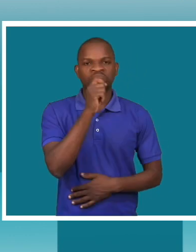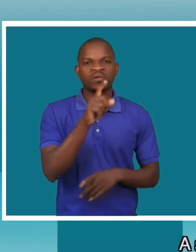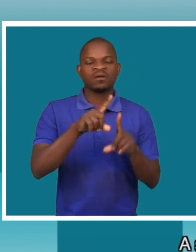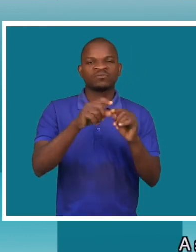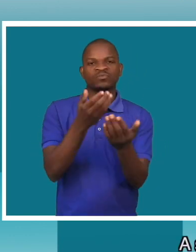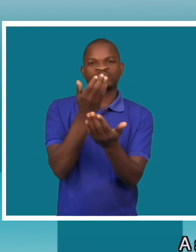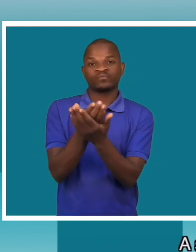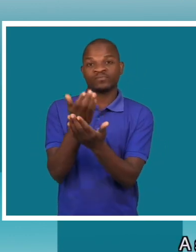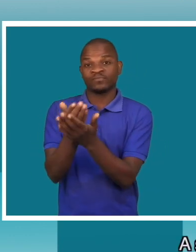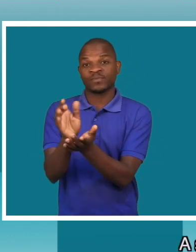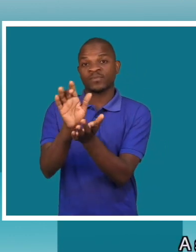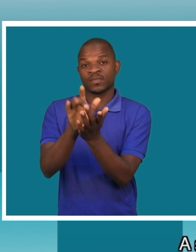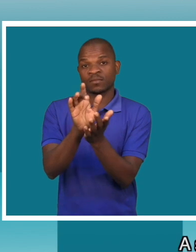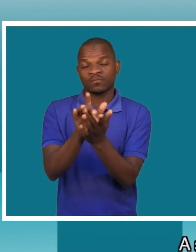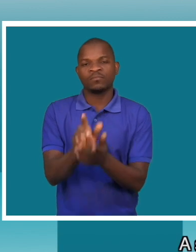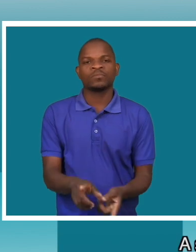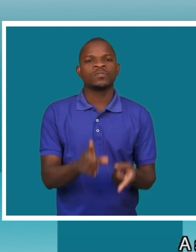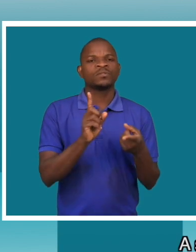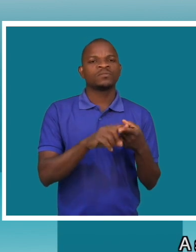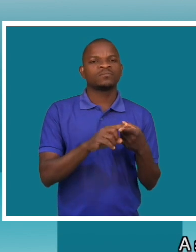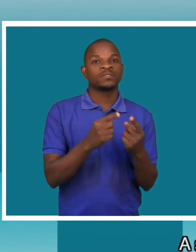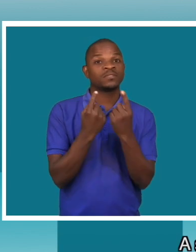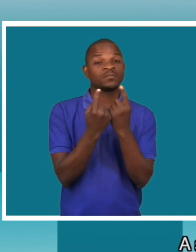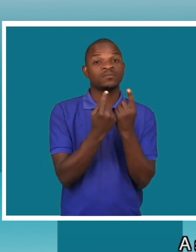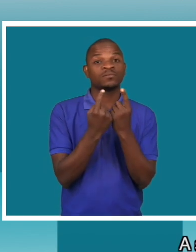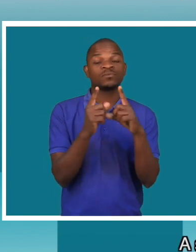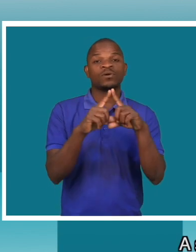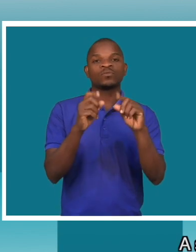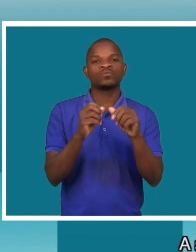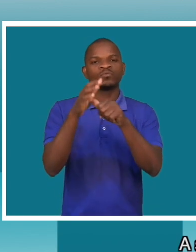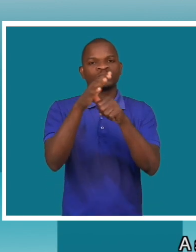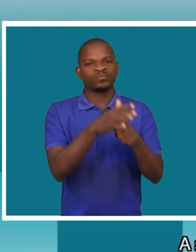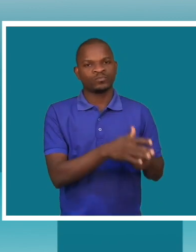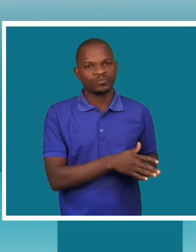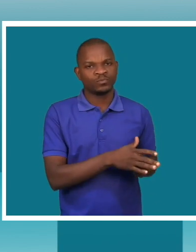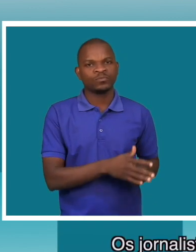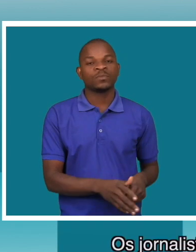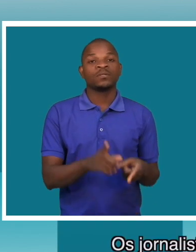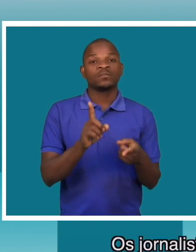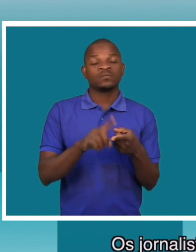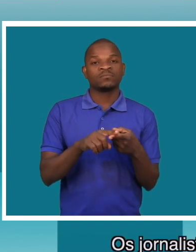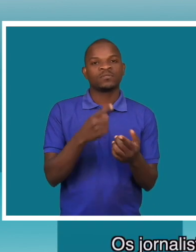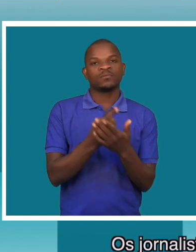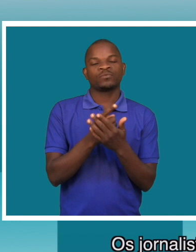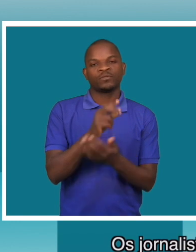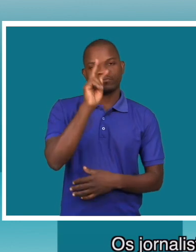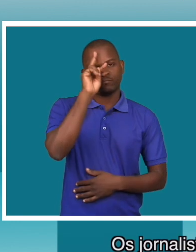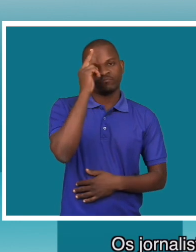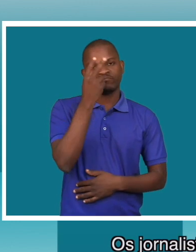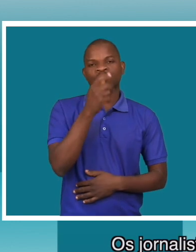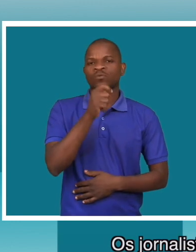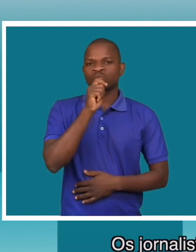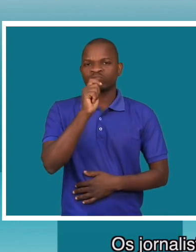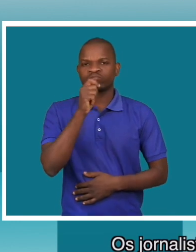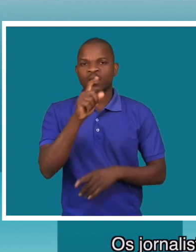A situação da minicidade, a situação da discriminação, aqui o jornalista, aqui